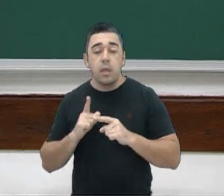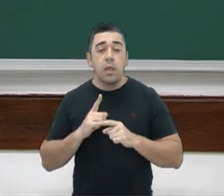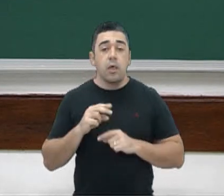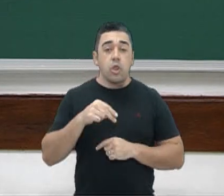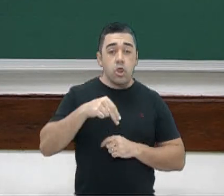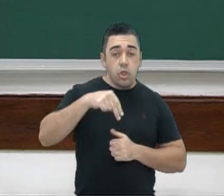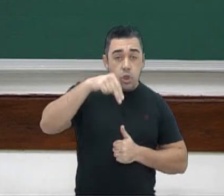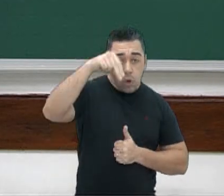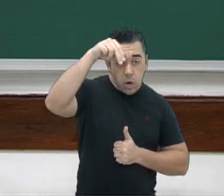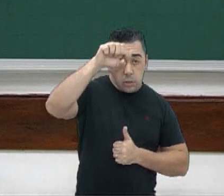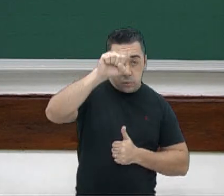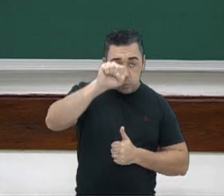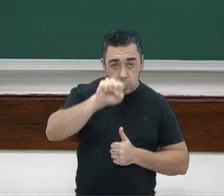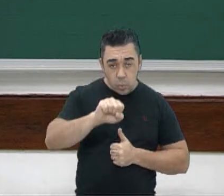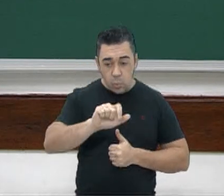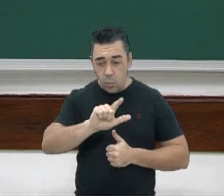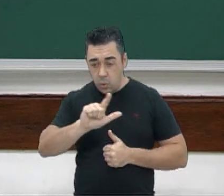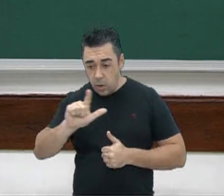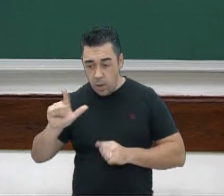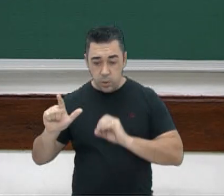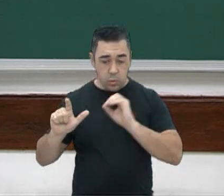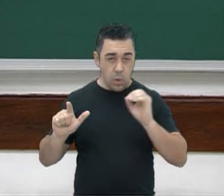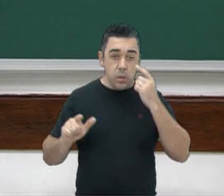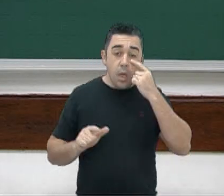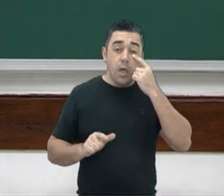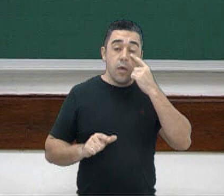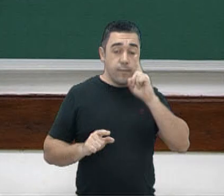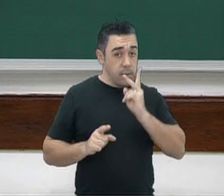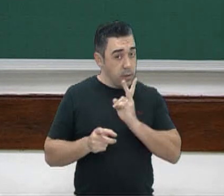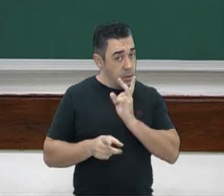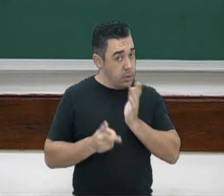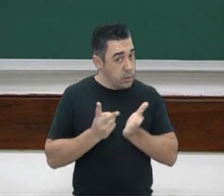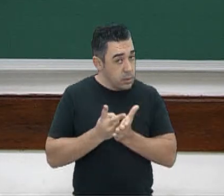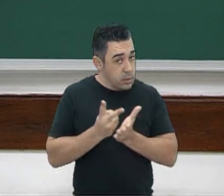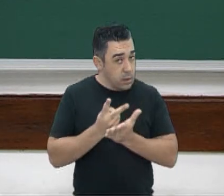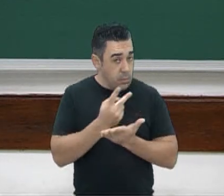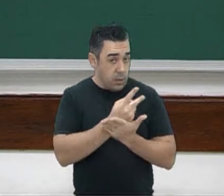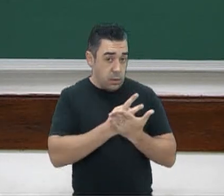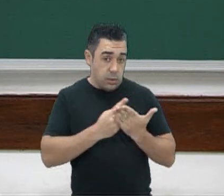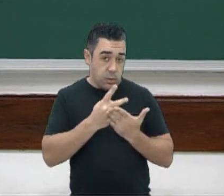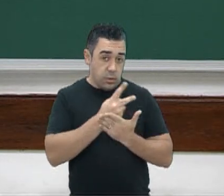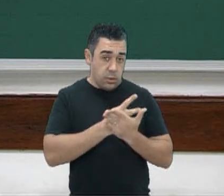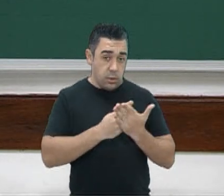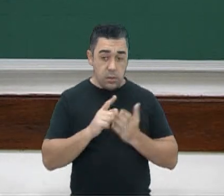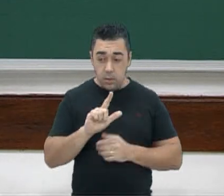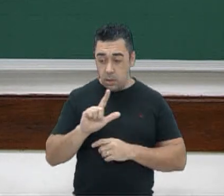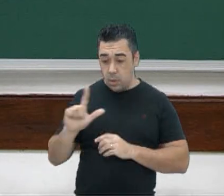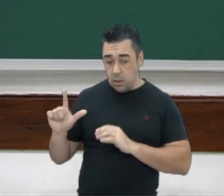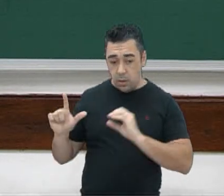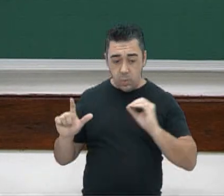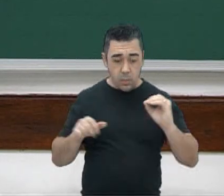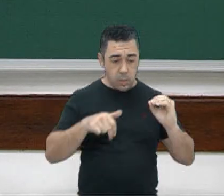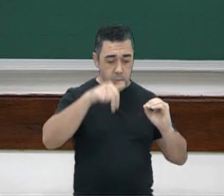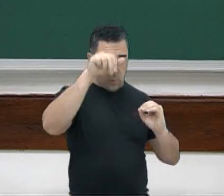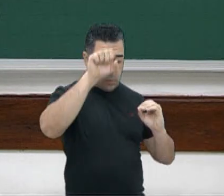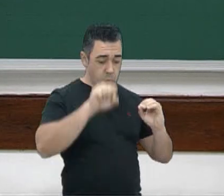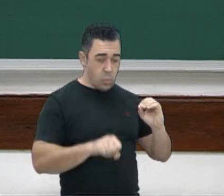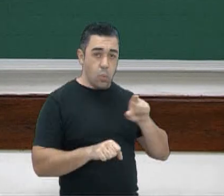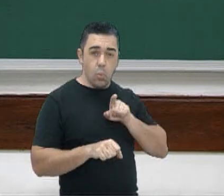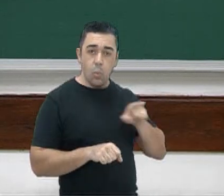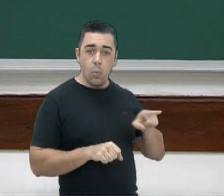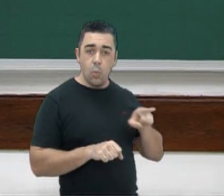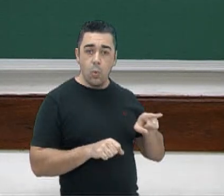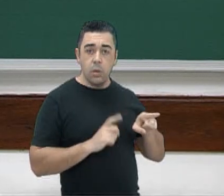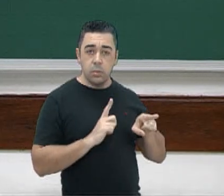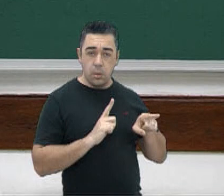você sempre deve procurar no canto do mapa, inferior, superior, canto direito ou canto esquerdo, a rosa dos ventos, que